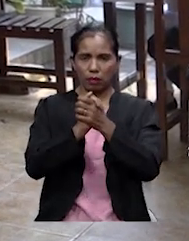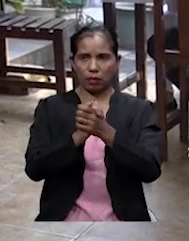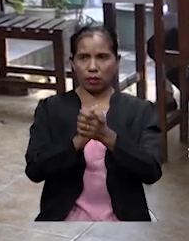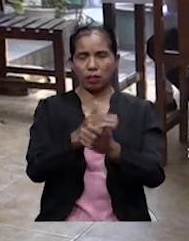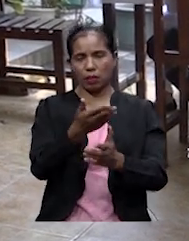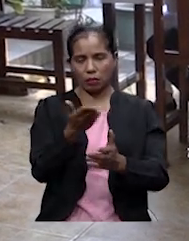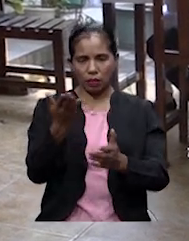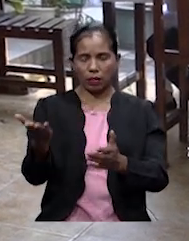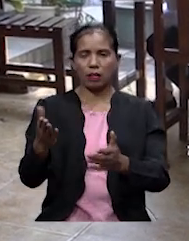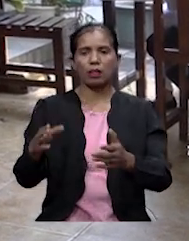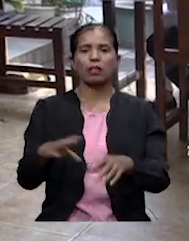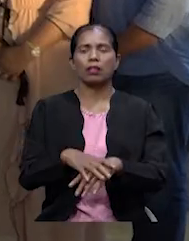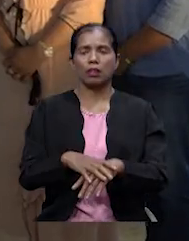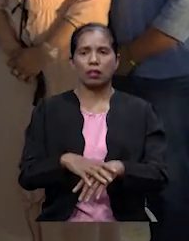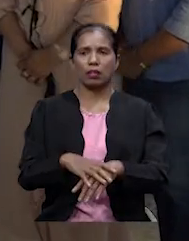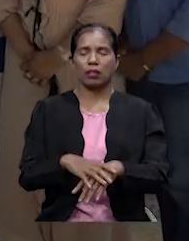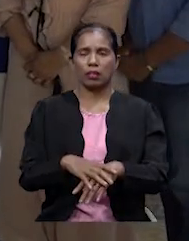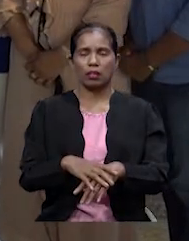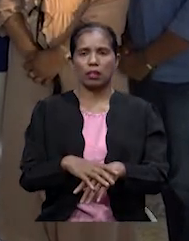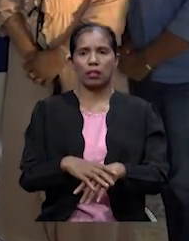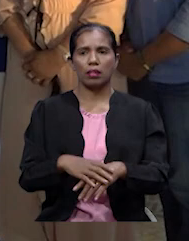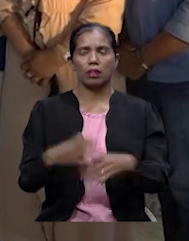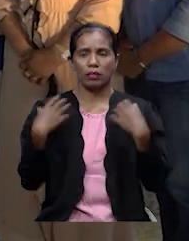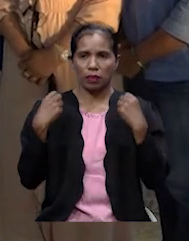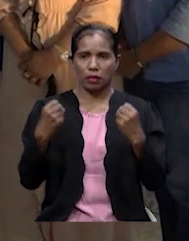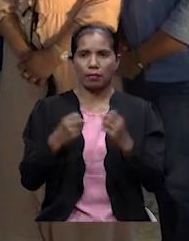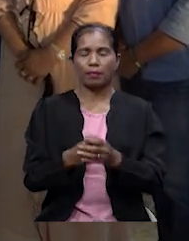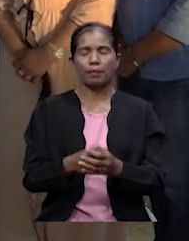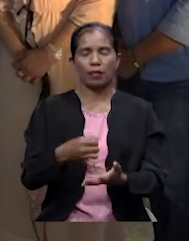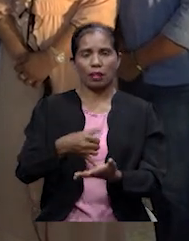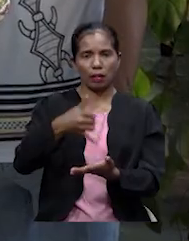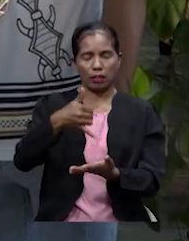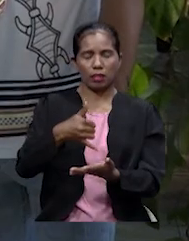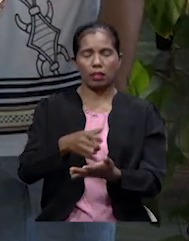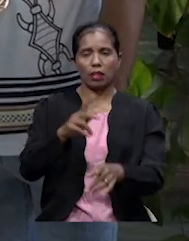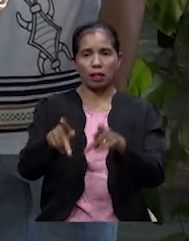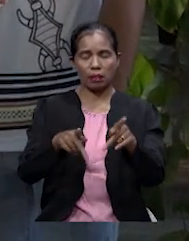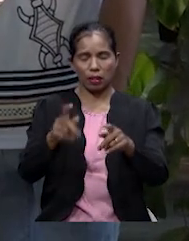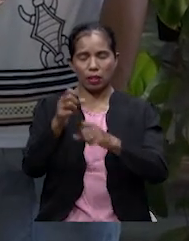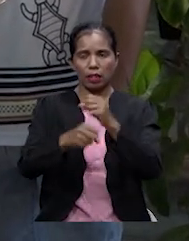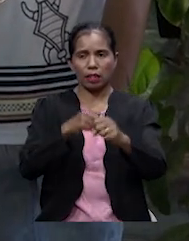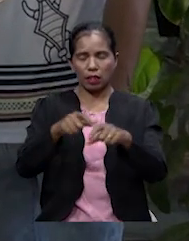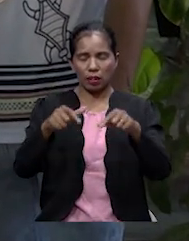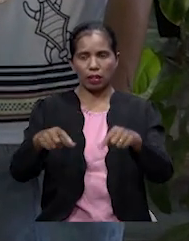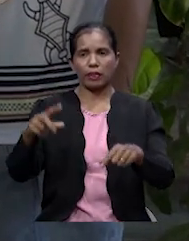federações, será nenhum esforço, Modalidade sira nebe hetan medalha iha eventu SEA Games tina ne iha